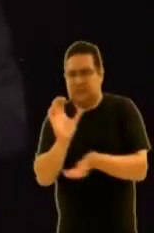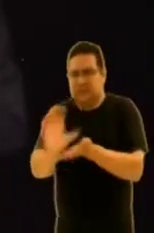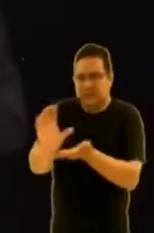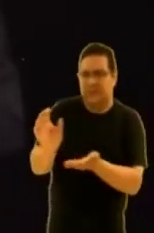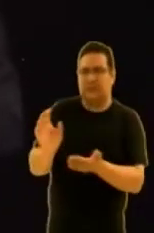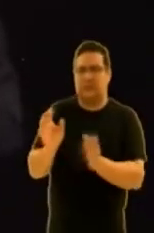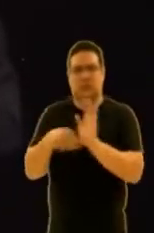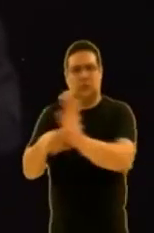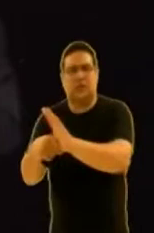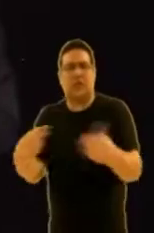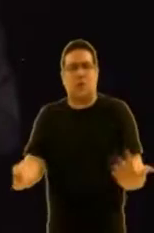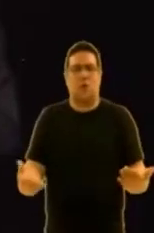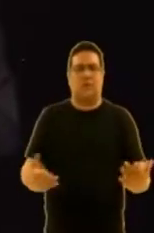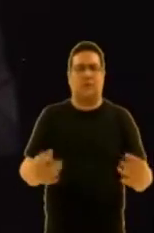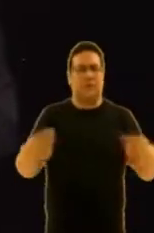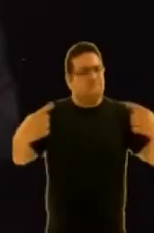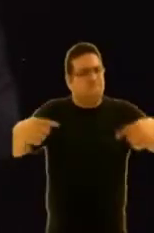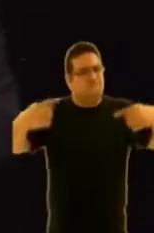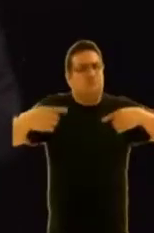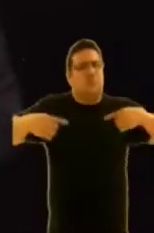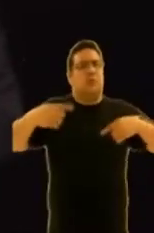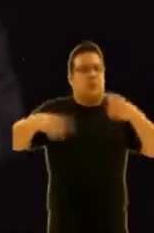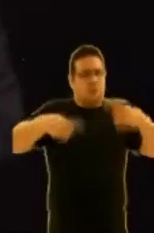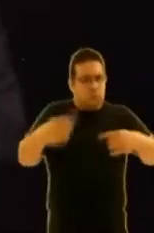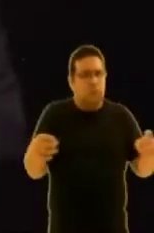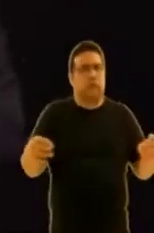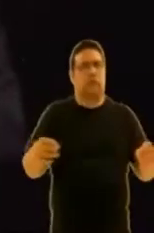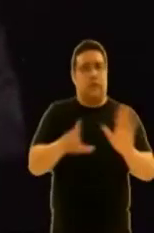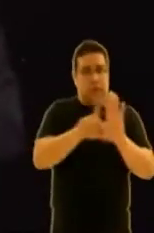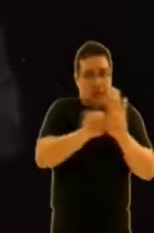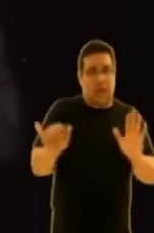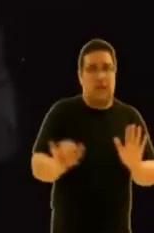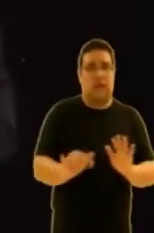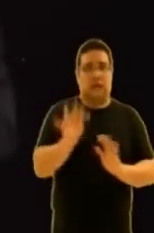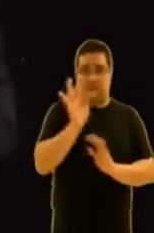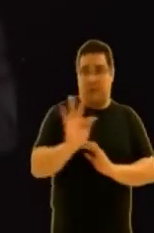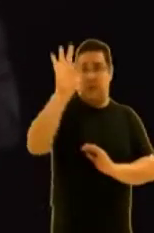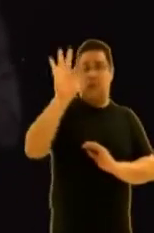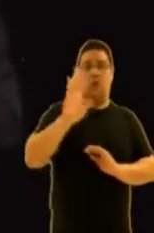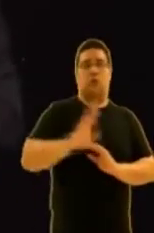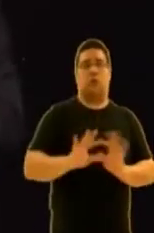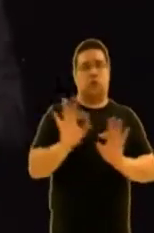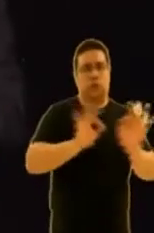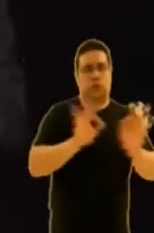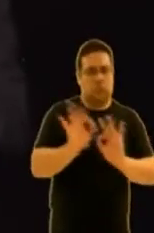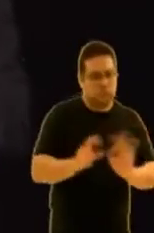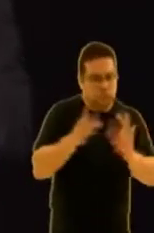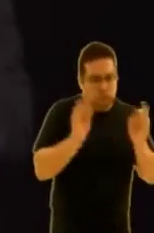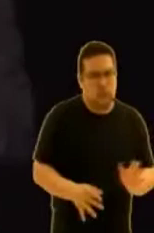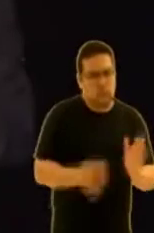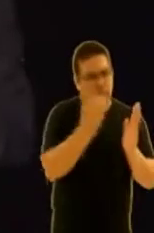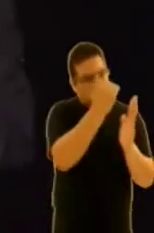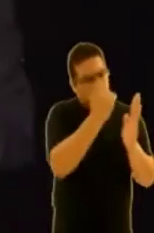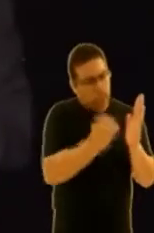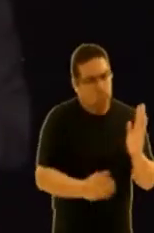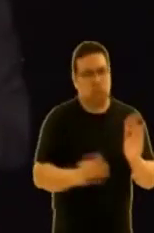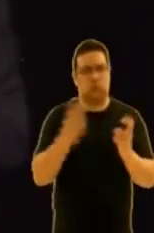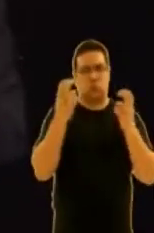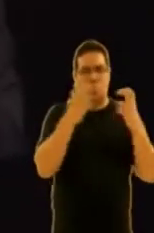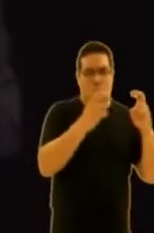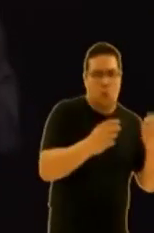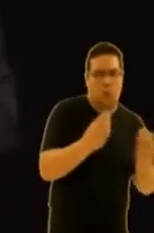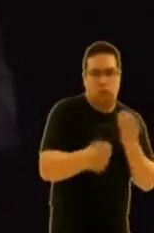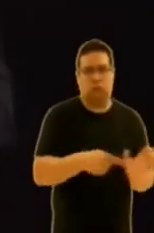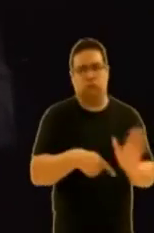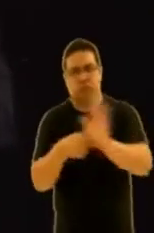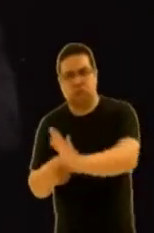depois trazido a uma lei federal e a lei federal que regula o Programa Nacional do Transporte Escolar.